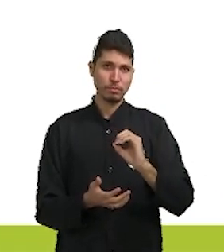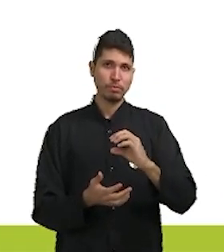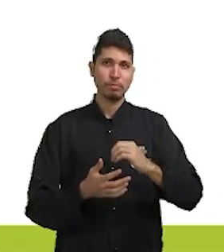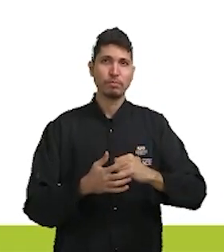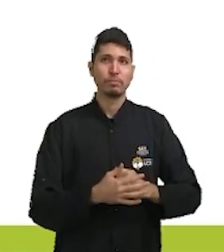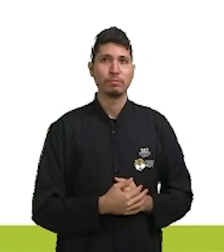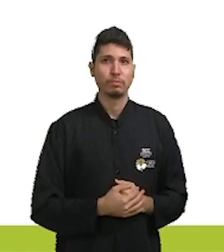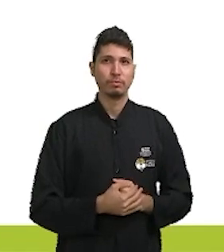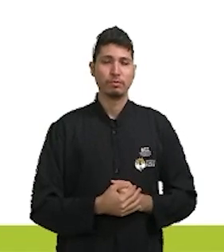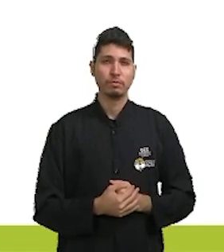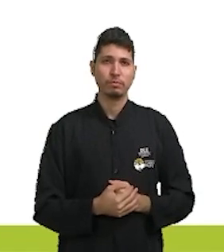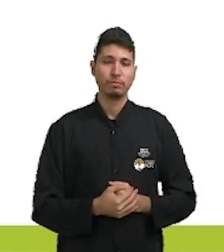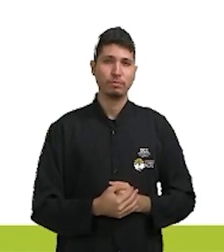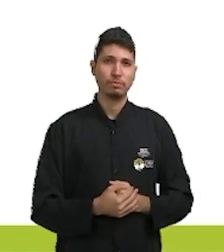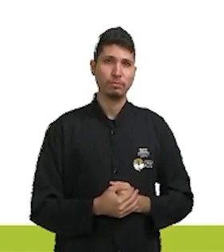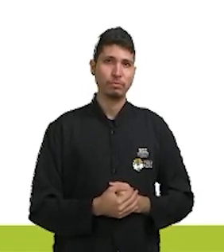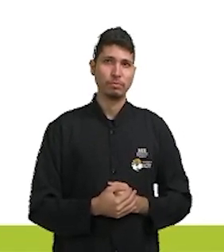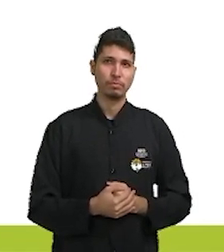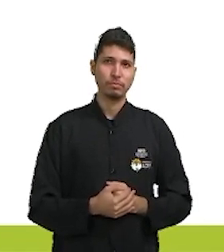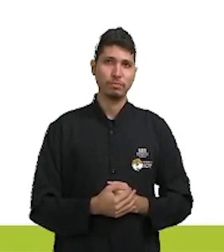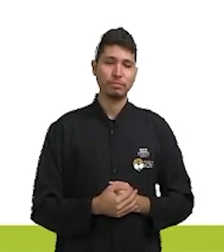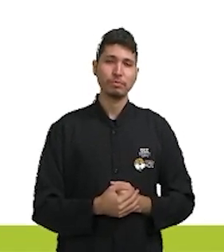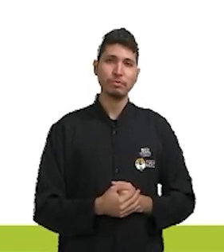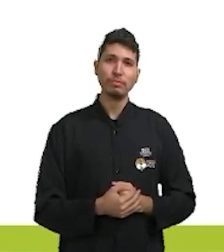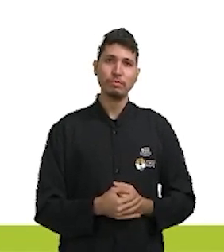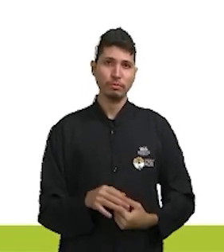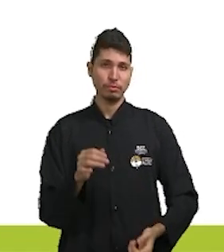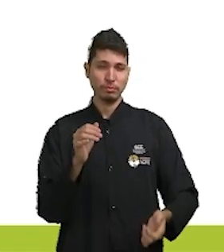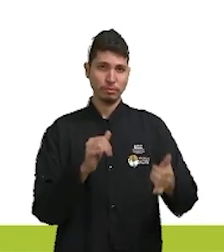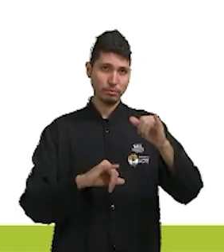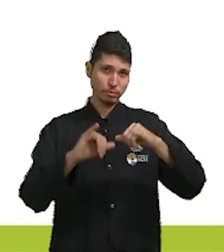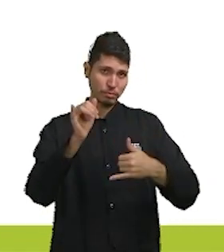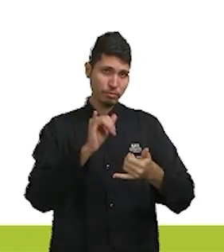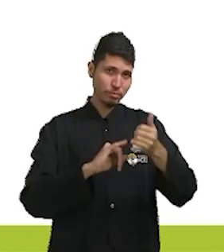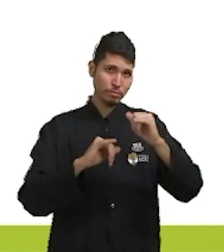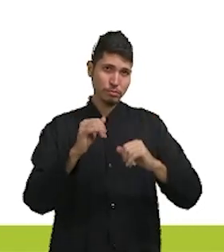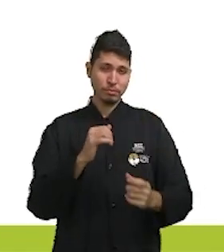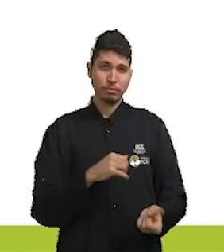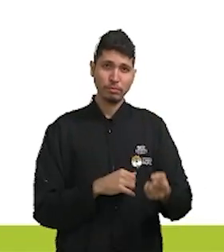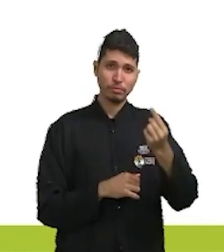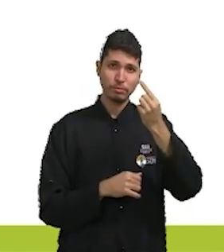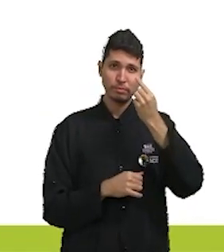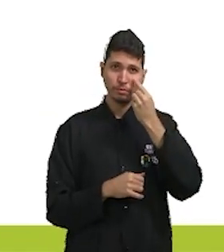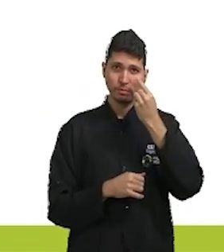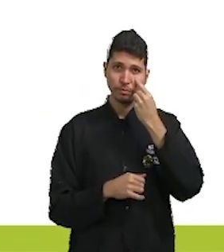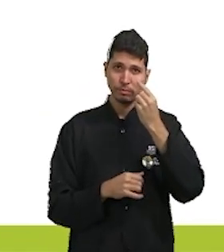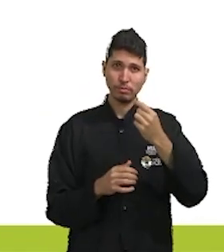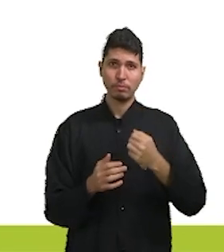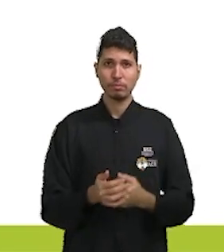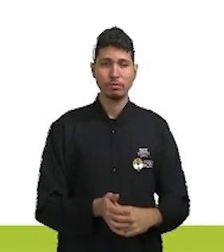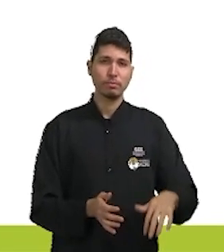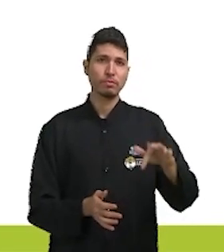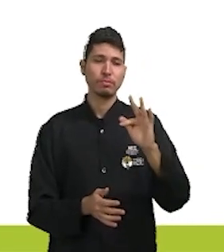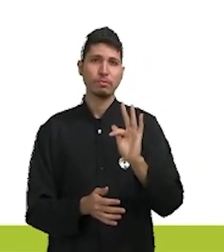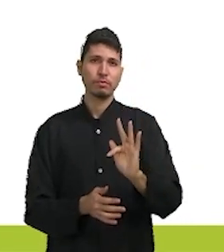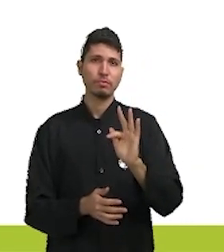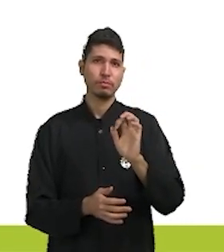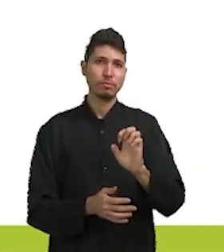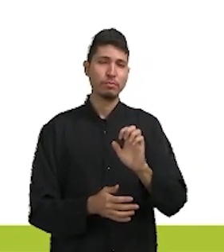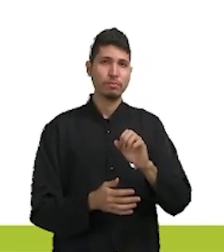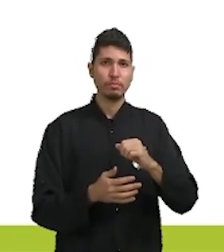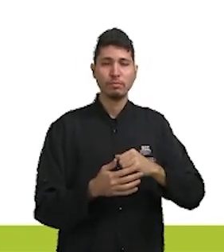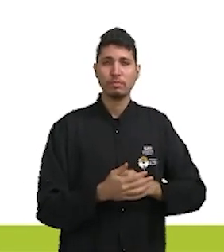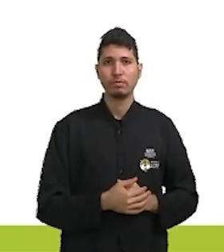aconteceu. Primeiro passo aqui, na reação química, vamos observar o que aconteceu com o ferro. Antes ele